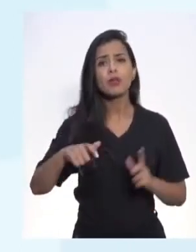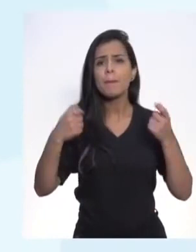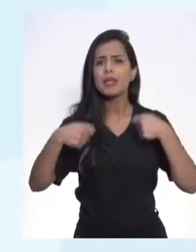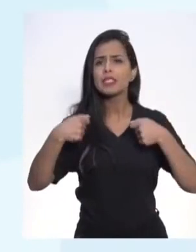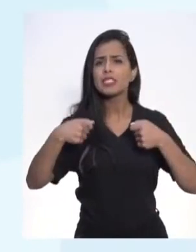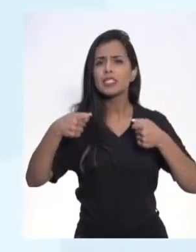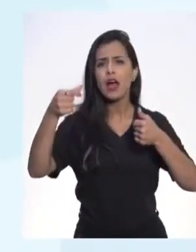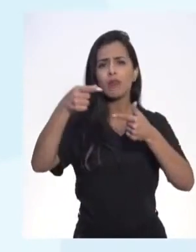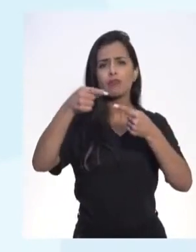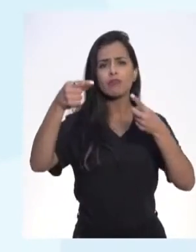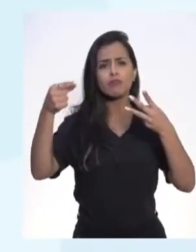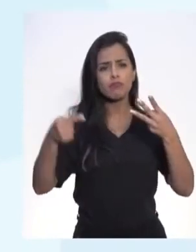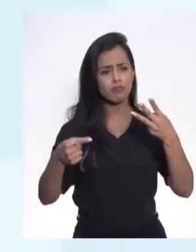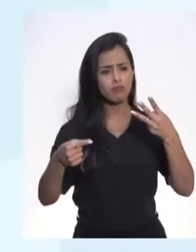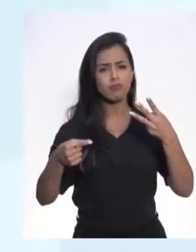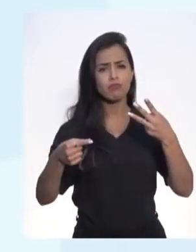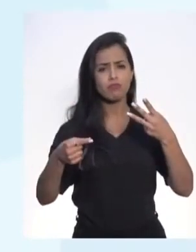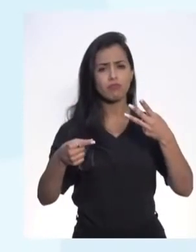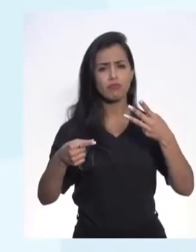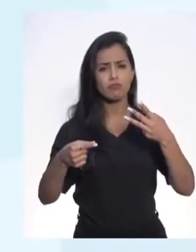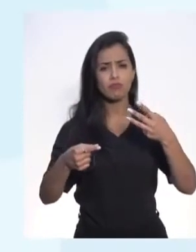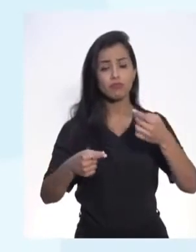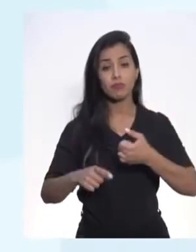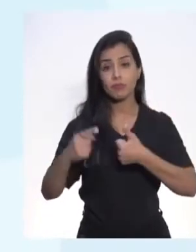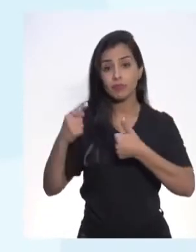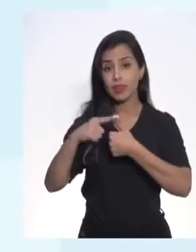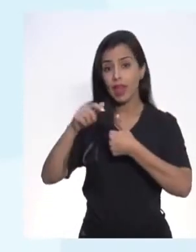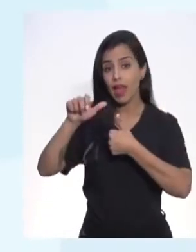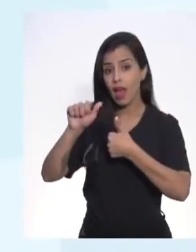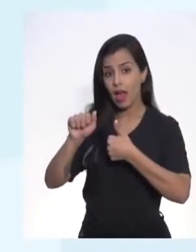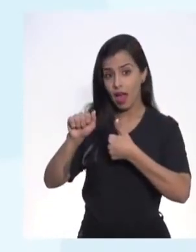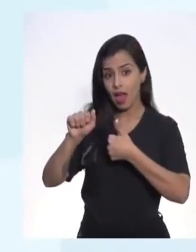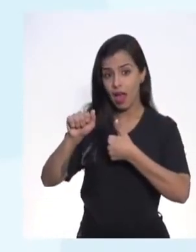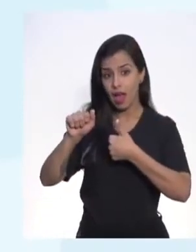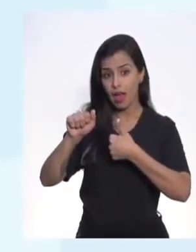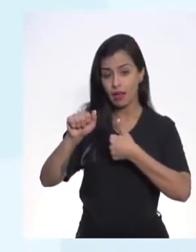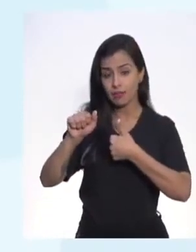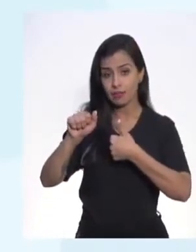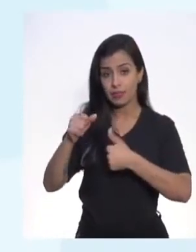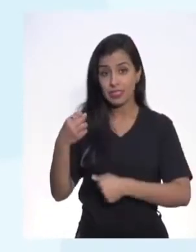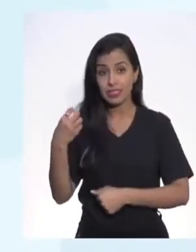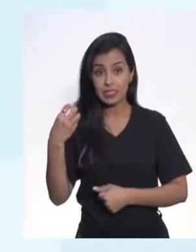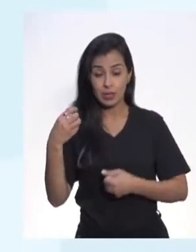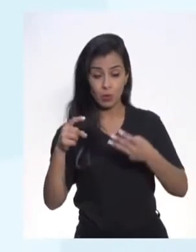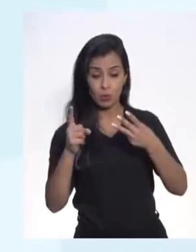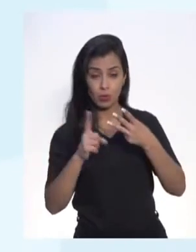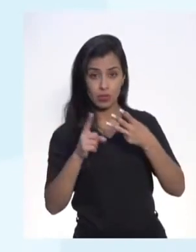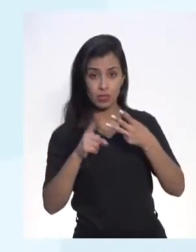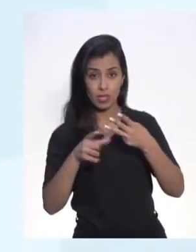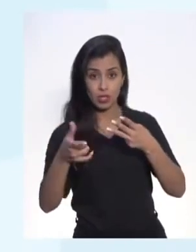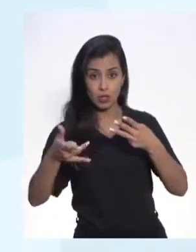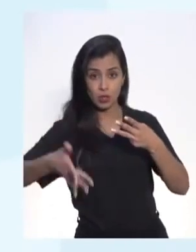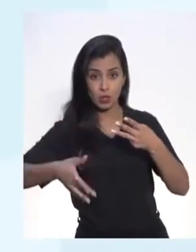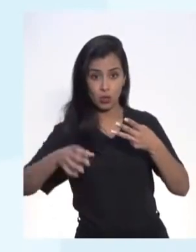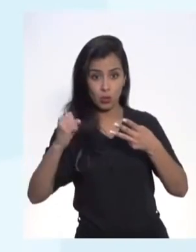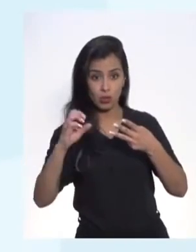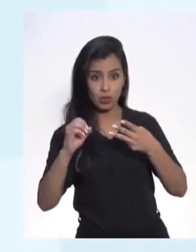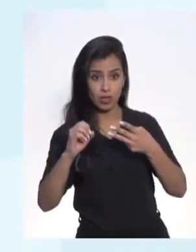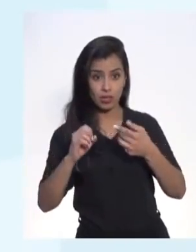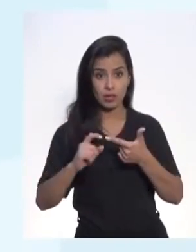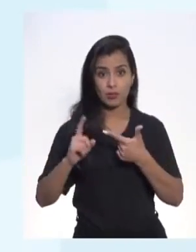o produto. Item A, ele quer que você escolha o produto 3 e o troco será de 80. Item B, produto 2 e o troco